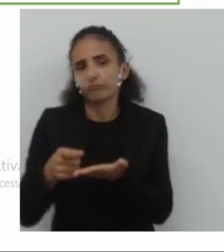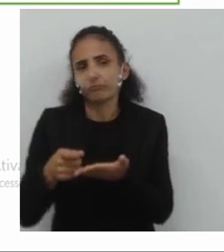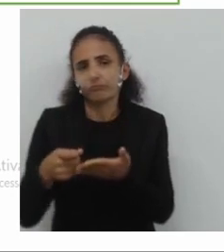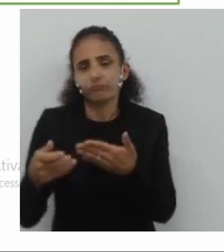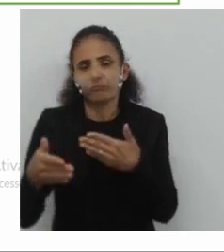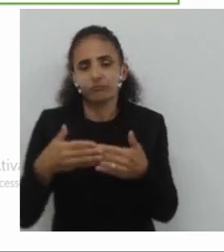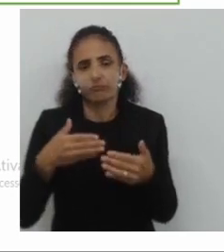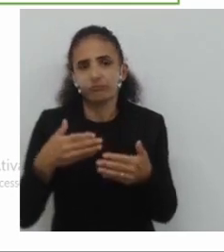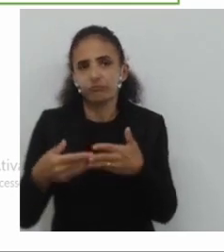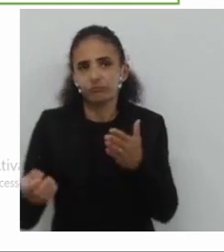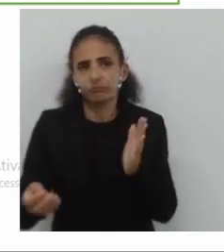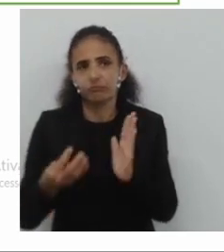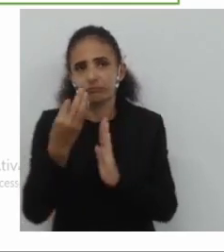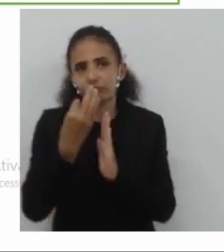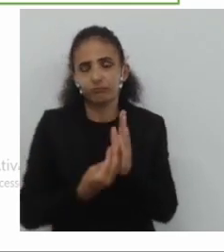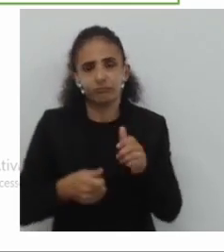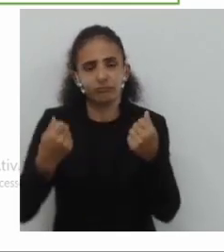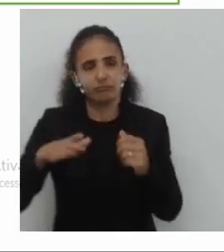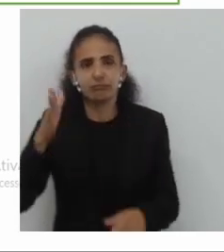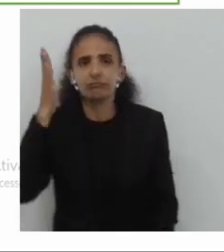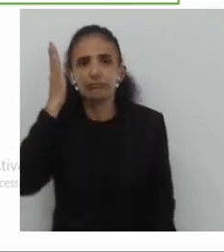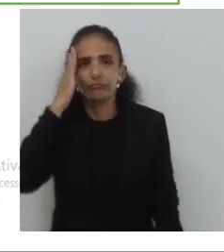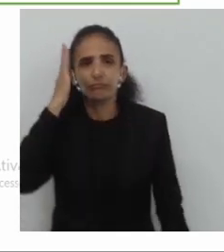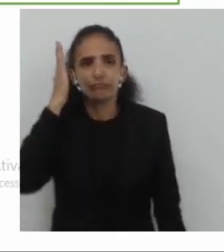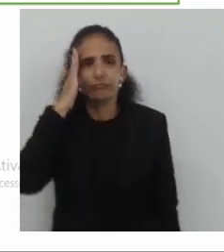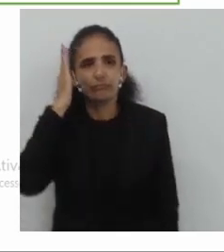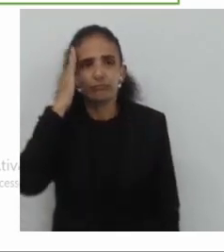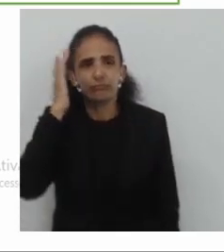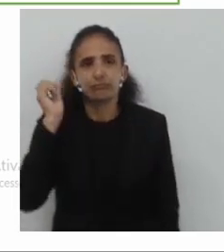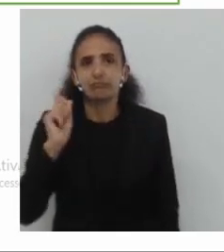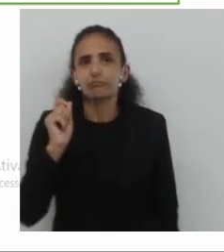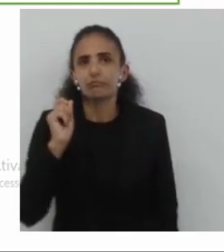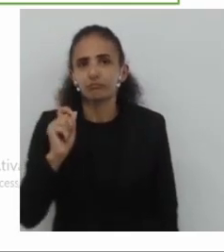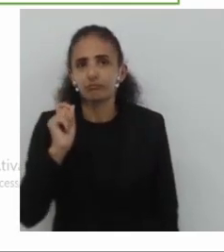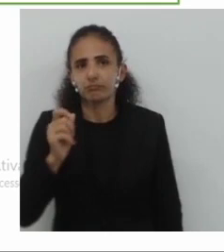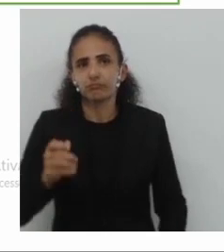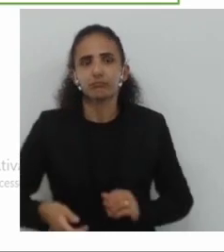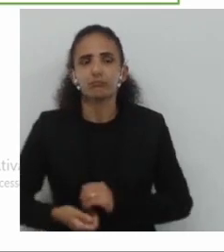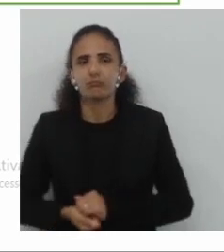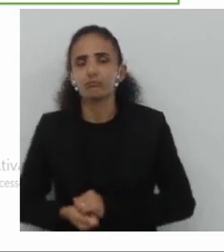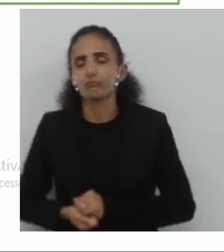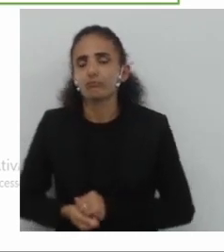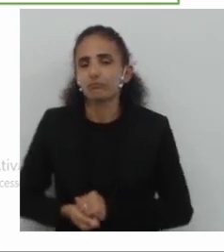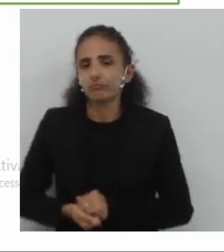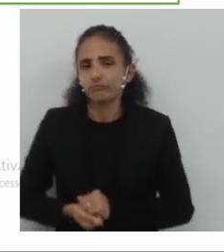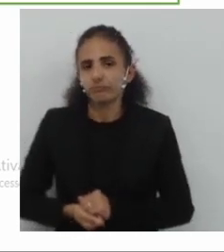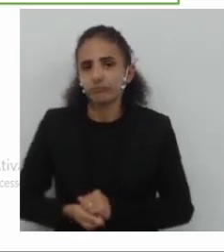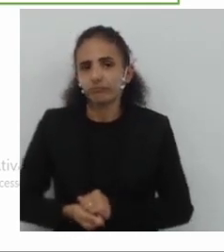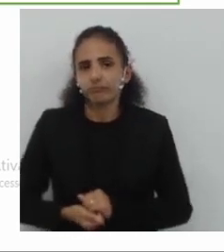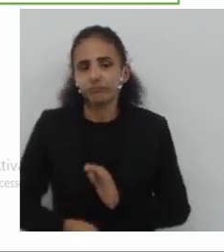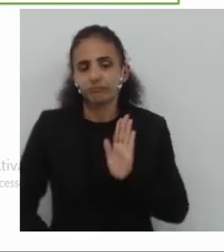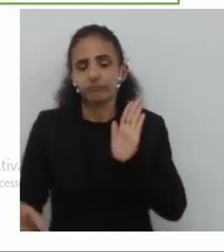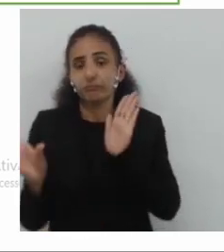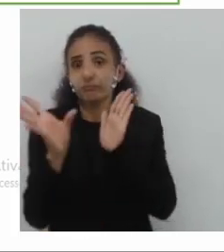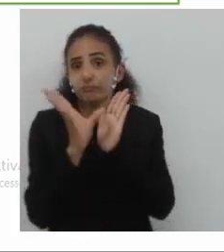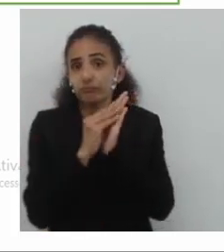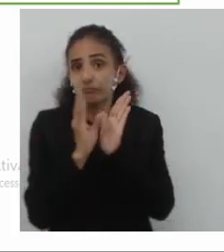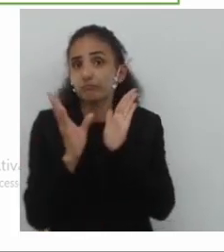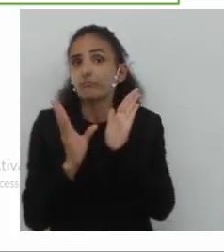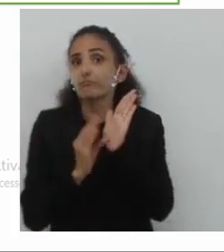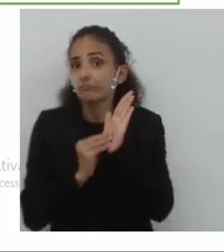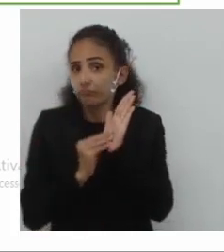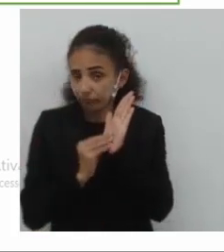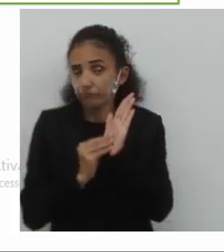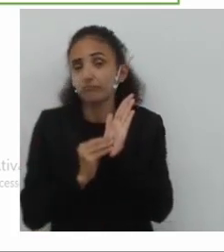qualquer texto, precisamos ter consciência de que, vamos ver, primeiro, a antecipação